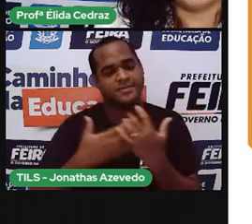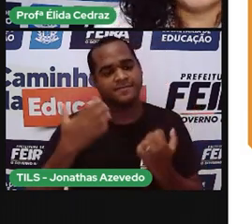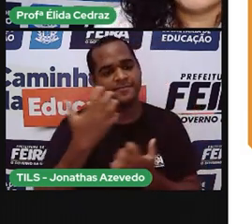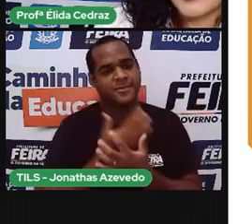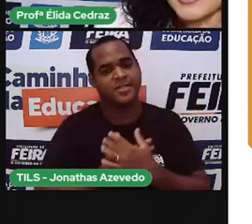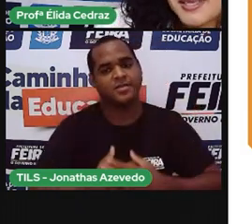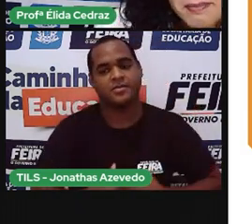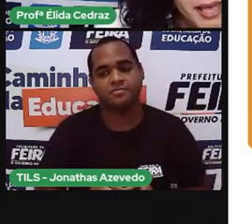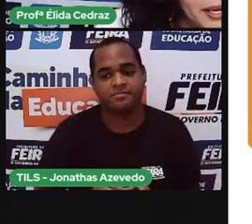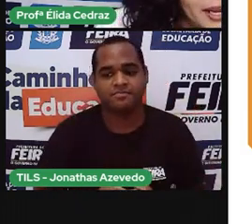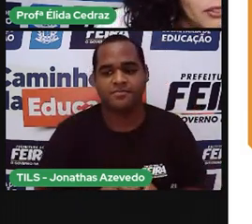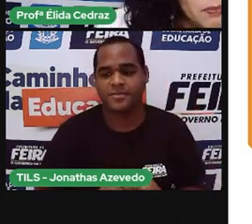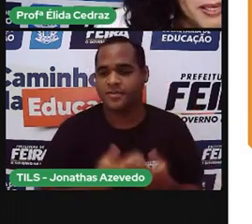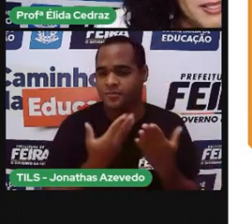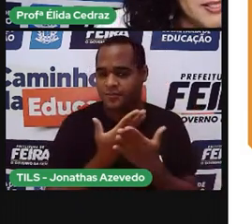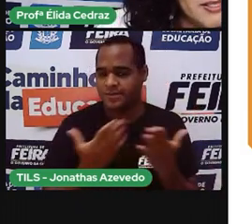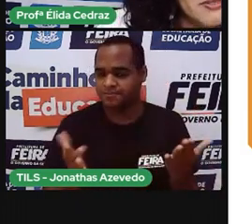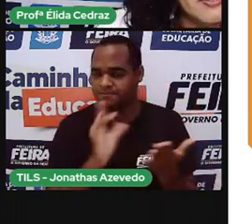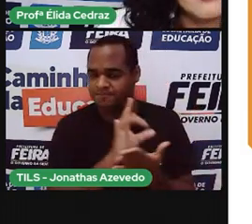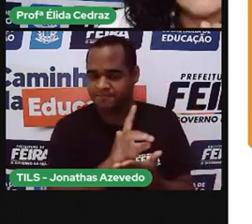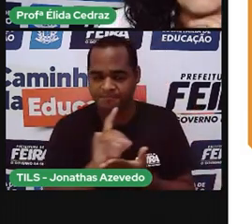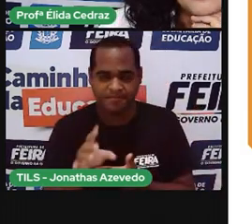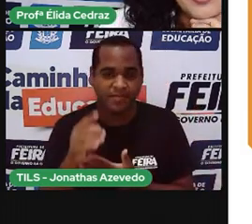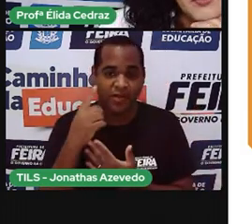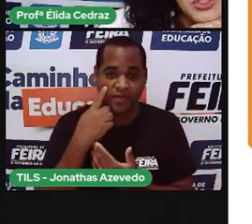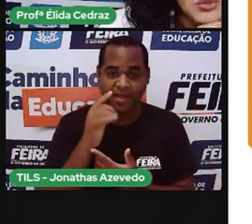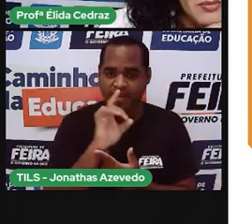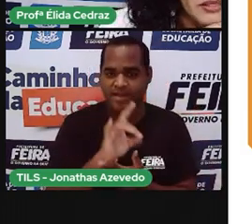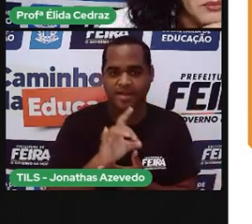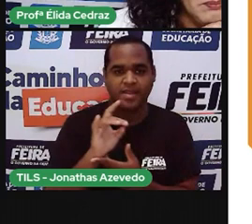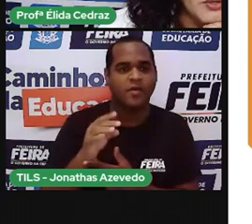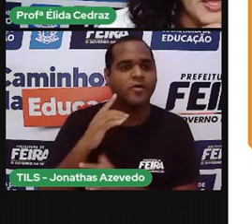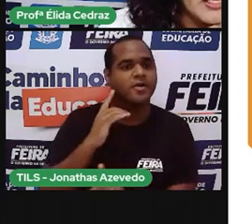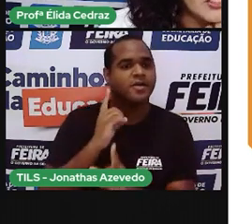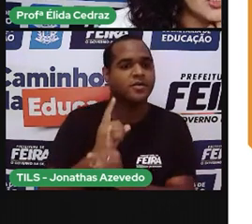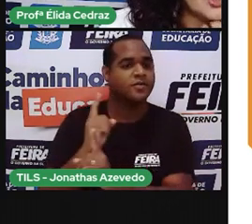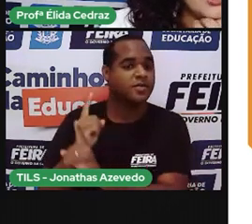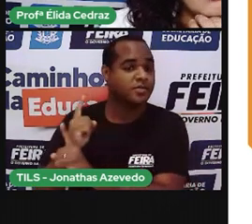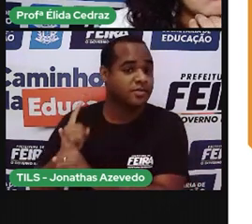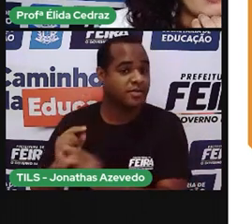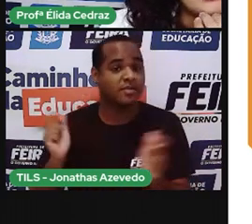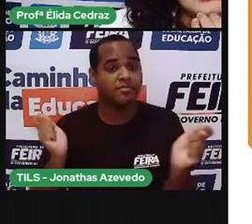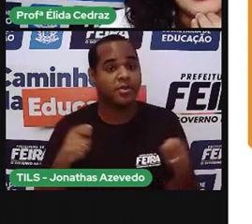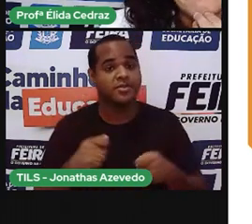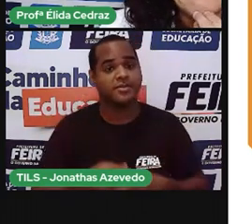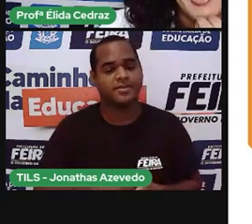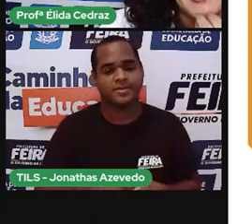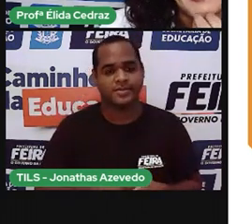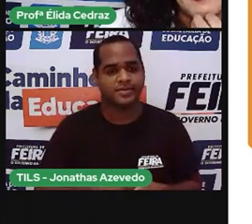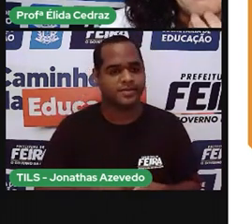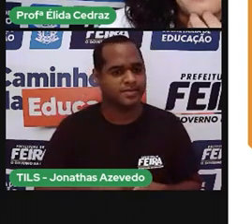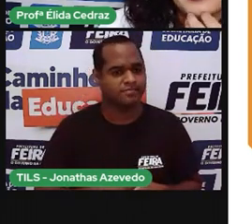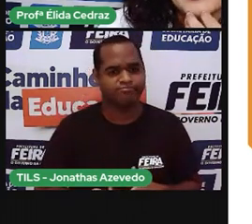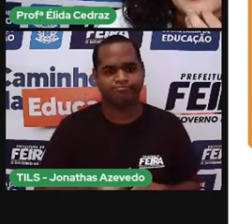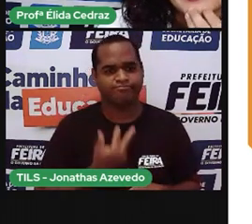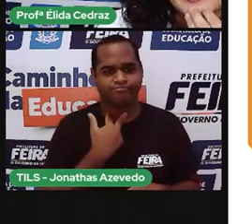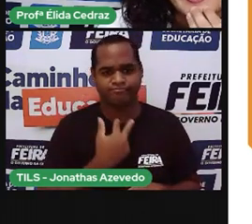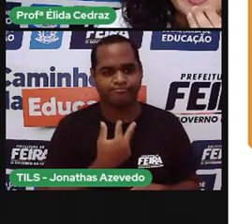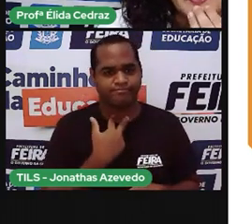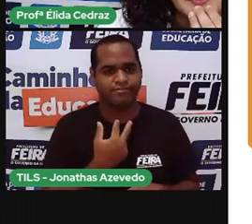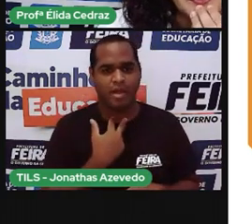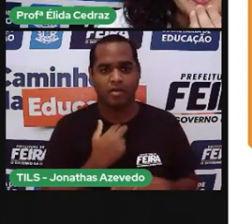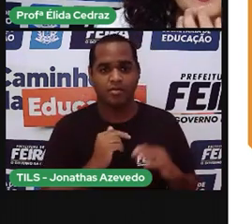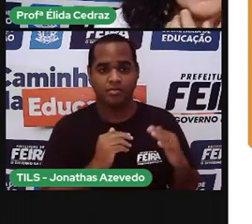Vocês vão desembaralhar os pedacinhos e encontrar o instrumento. Para ela, a gente não pode desembaralhar porque a senhora